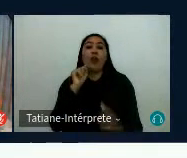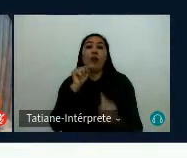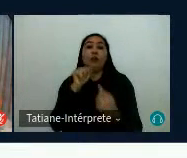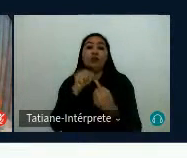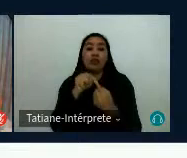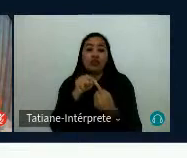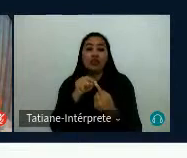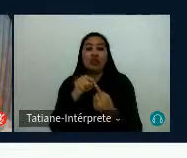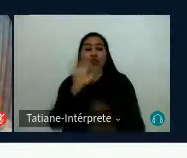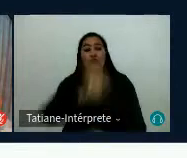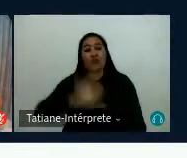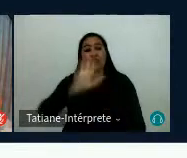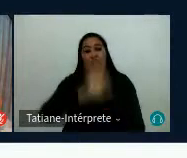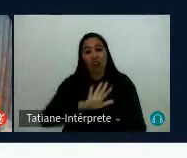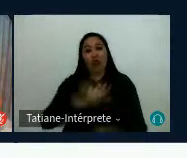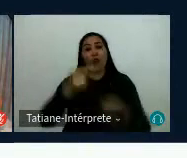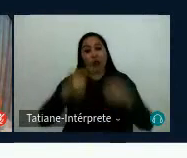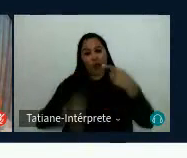Mas tudo bem.